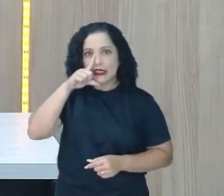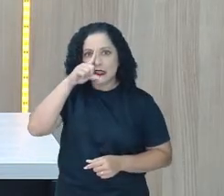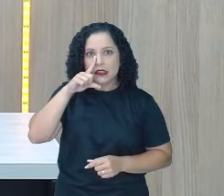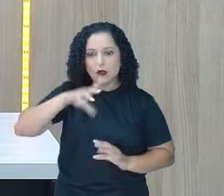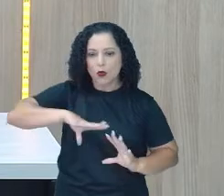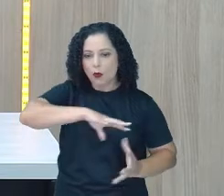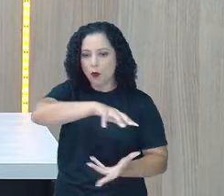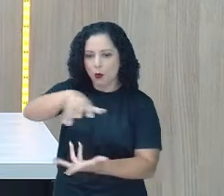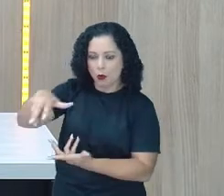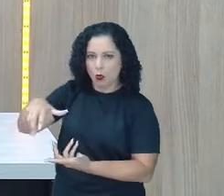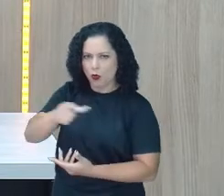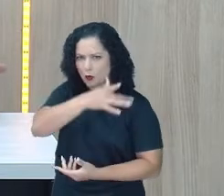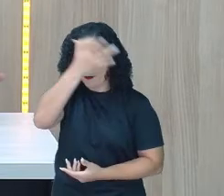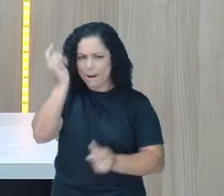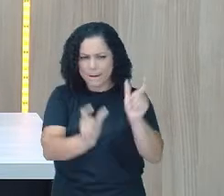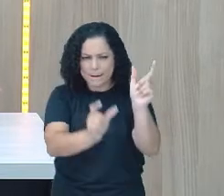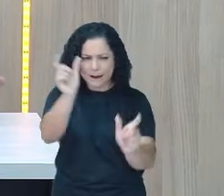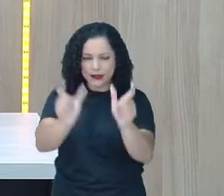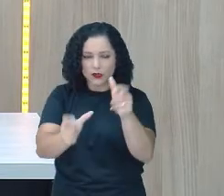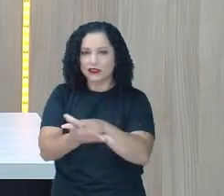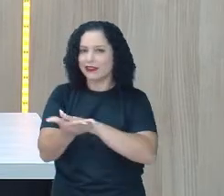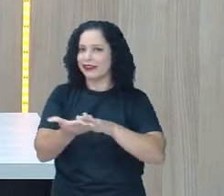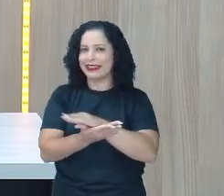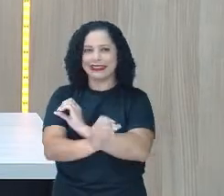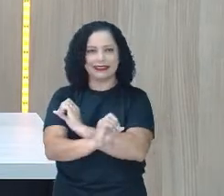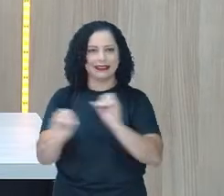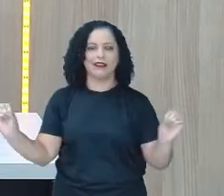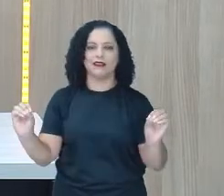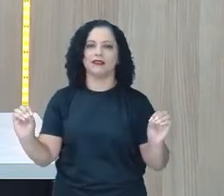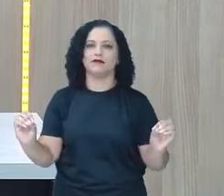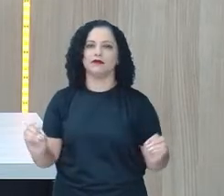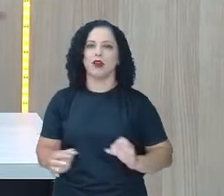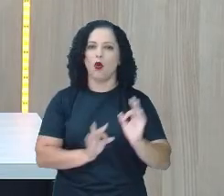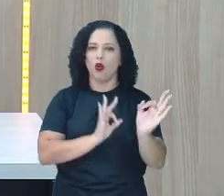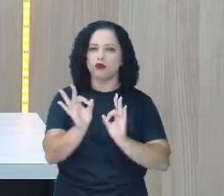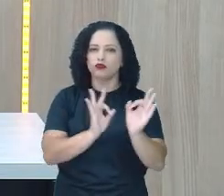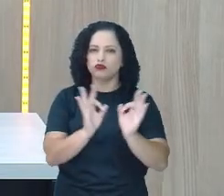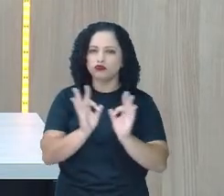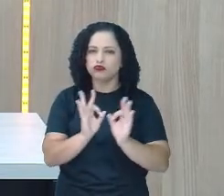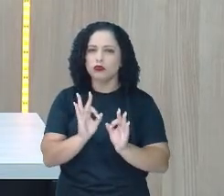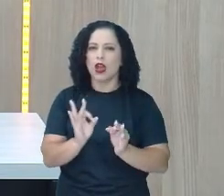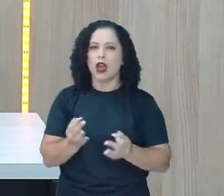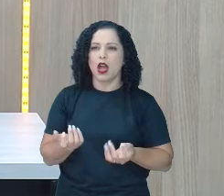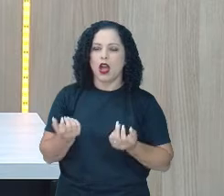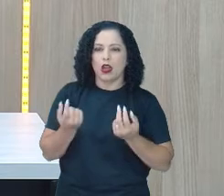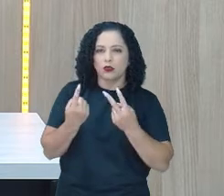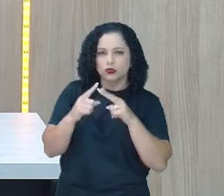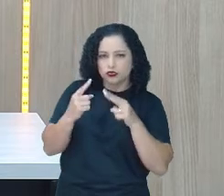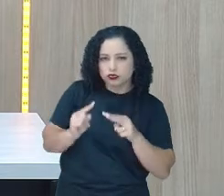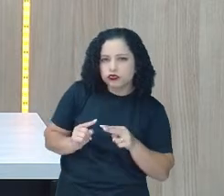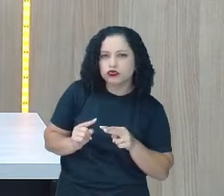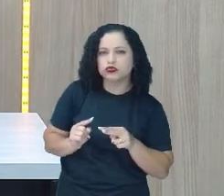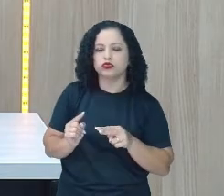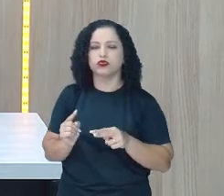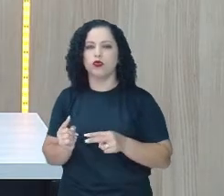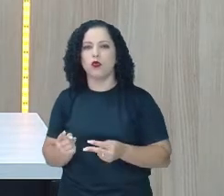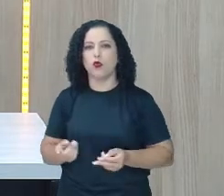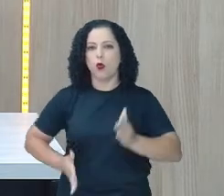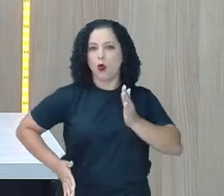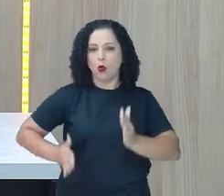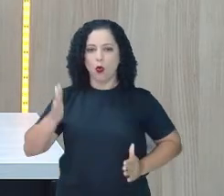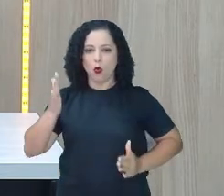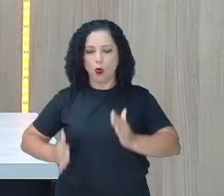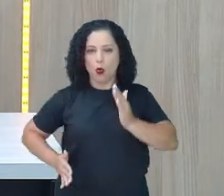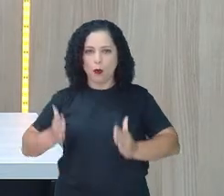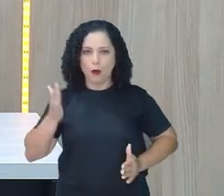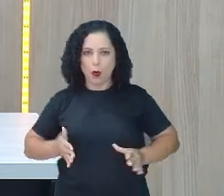entendeu? Então, qualquer programação que você fizer, seja dando um olá, qualquer coisa, é limitada. Ele não vai olhar,